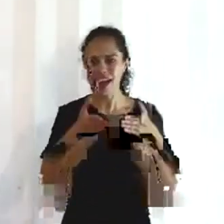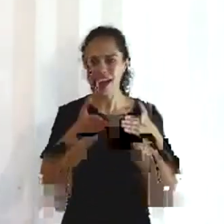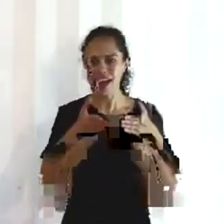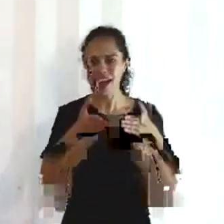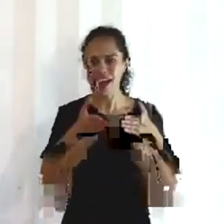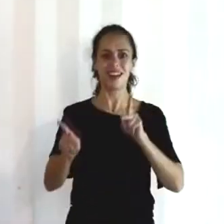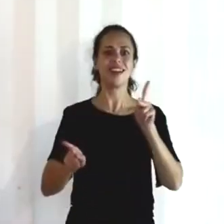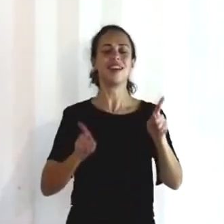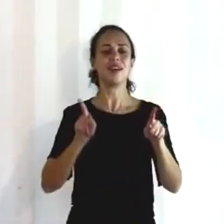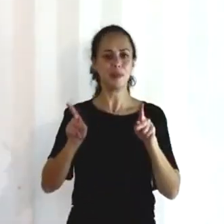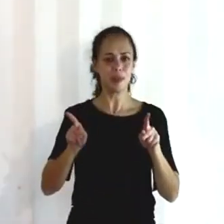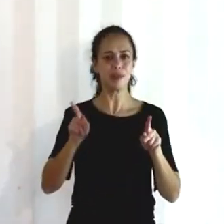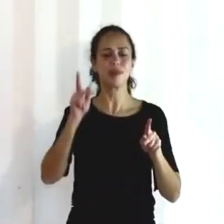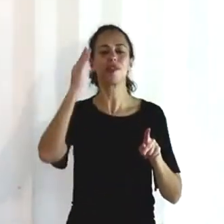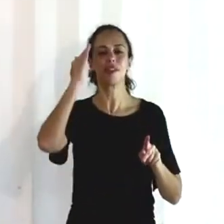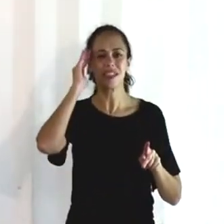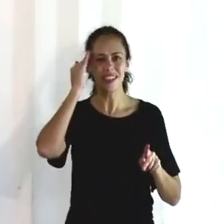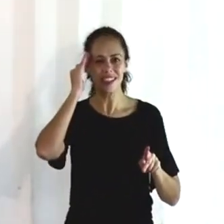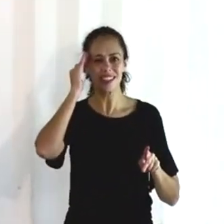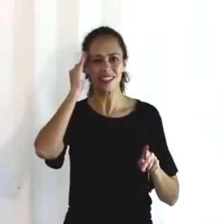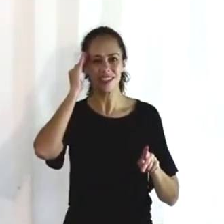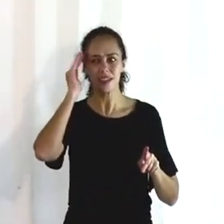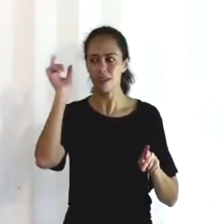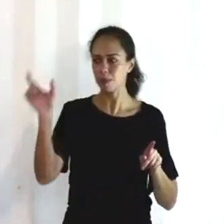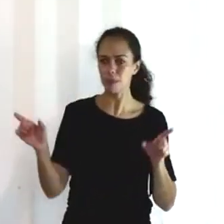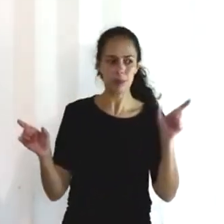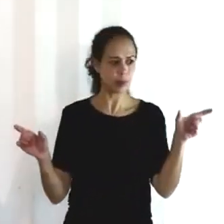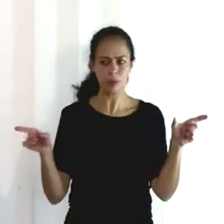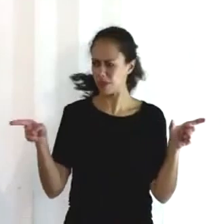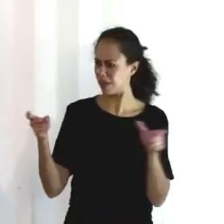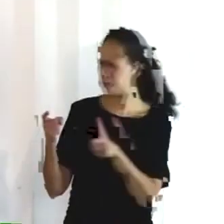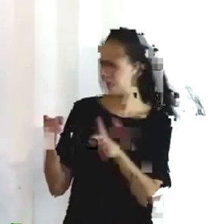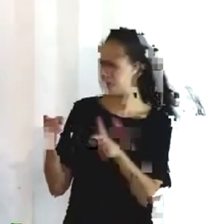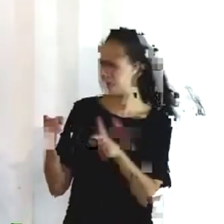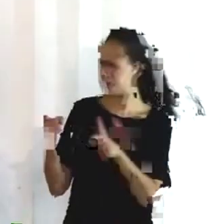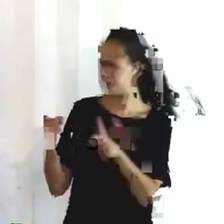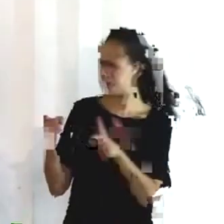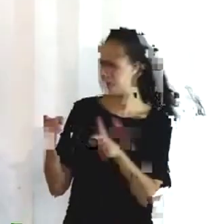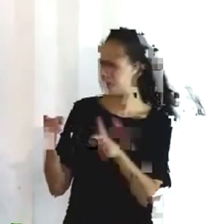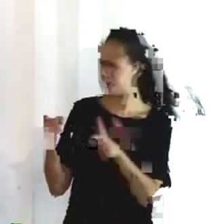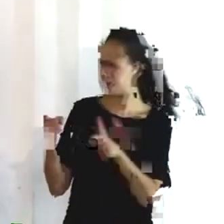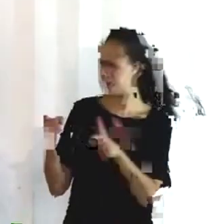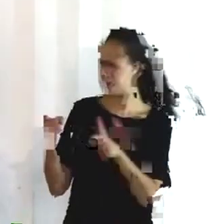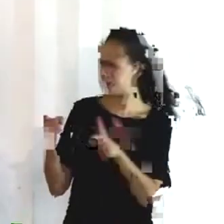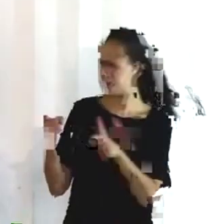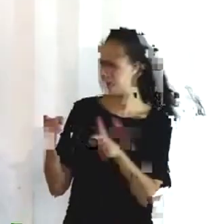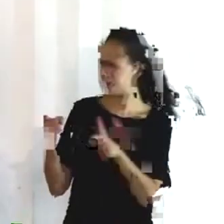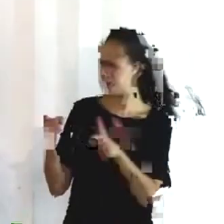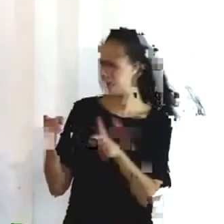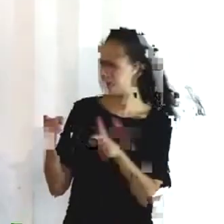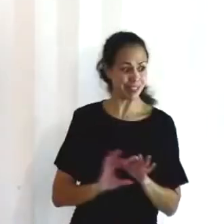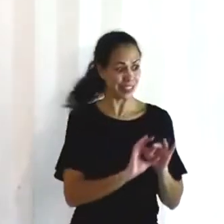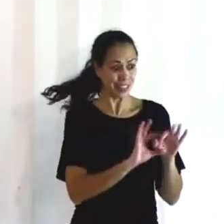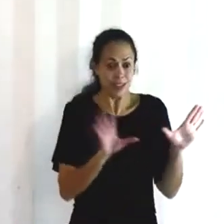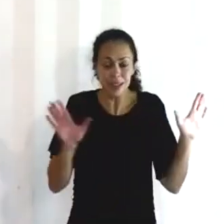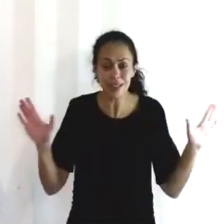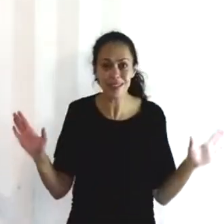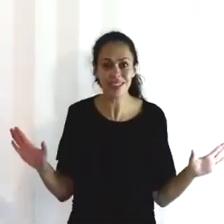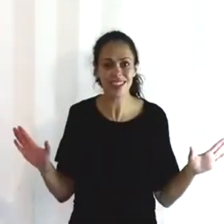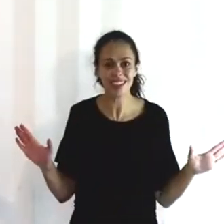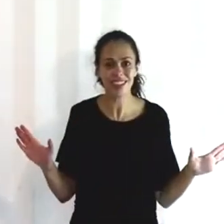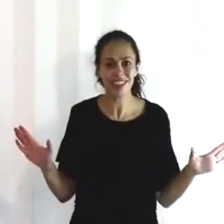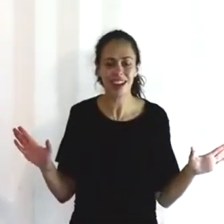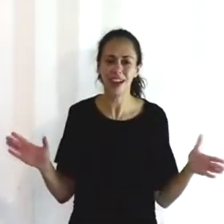nada, uma igreja fica livre. Quando as pessoas não precisam viver dentro da caixa de limites que nós temos e que nós